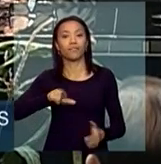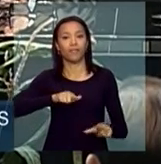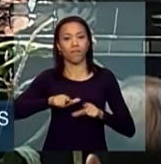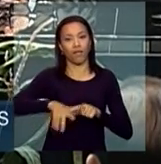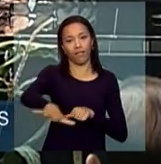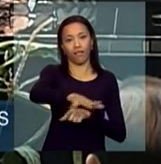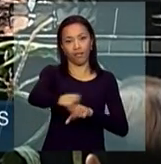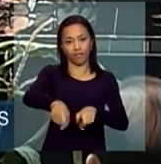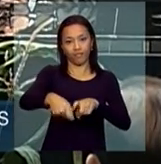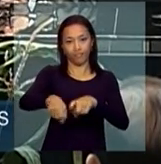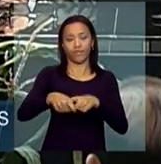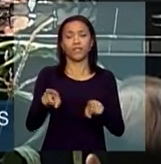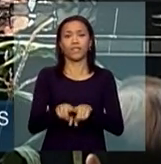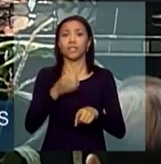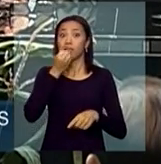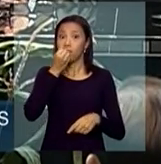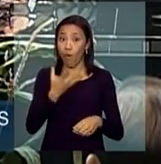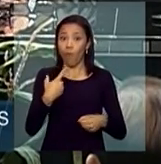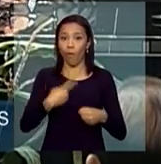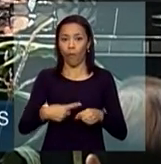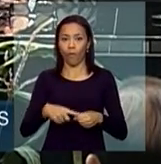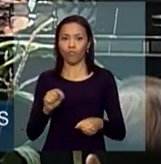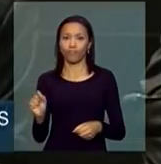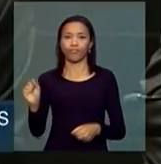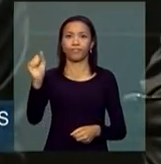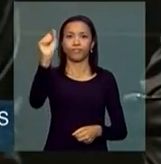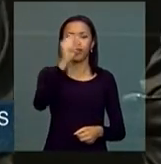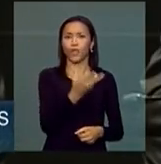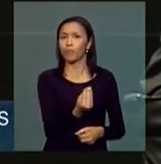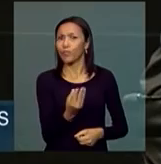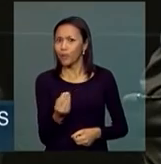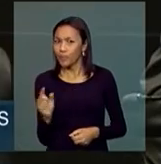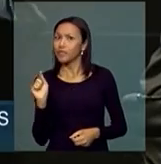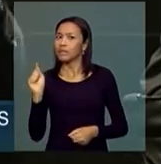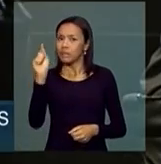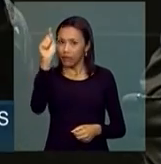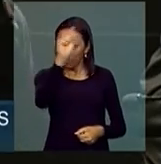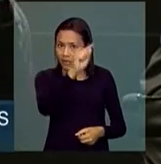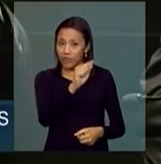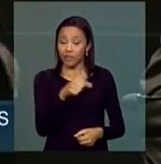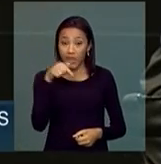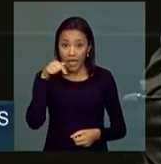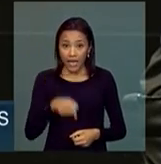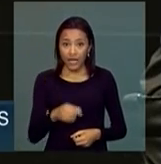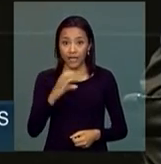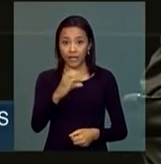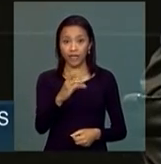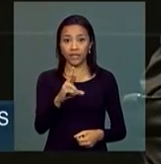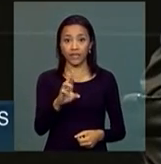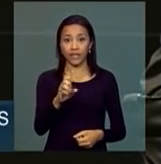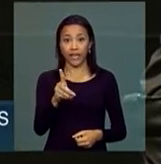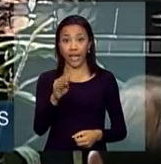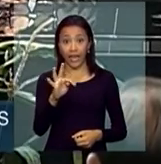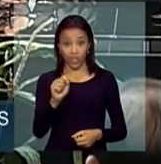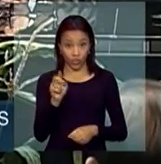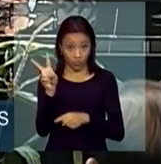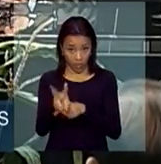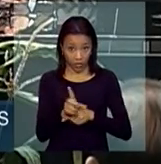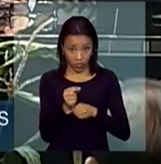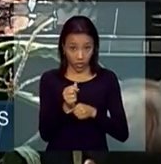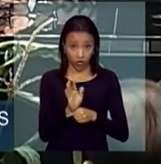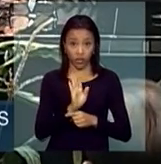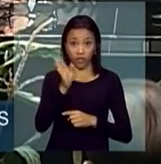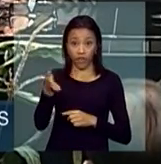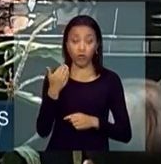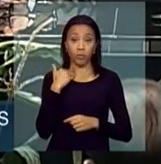bom para os nossos municípios, onde muitos deles, doutor Osmar, esse crédito que o agricultor vai pegar lá no Banco do Brasil, o dinheiro